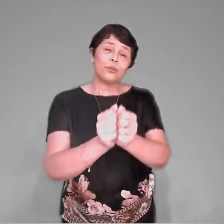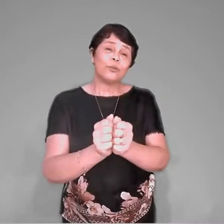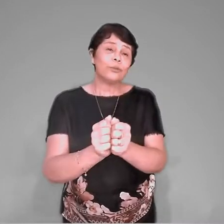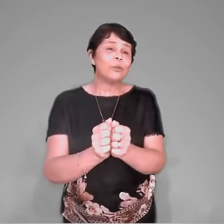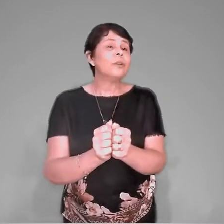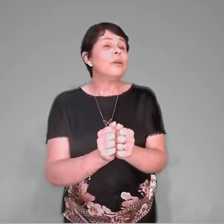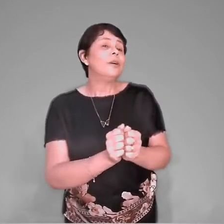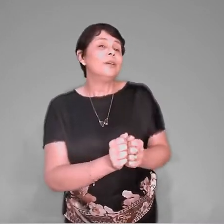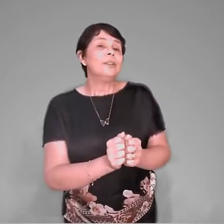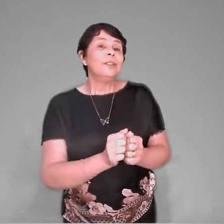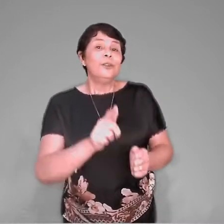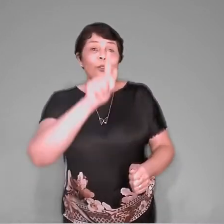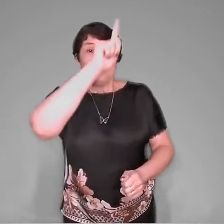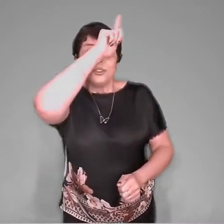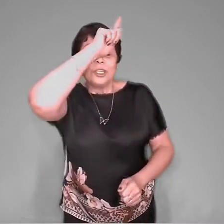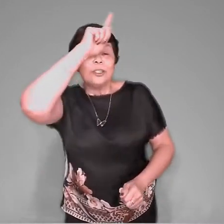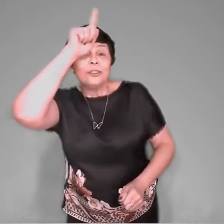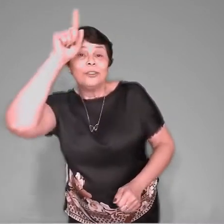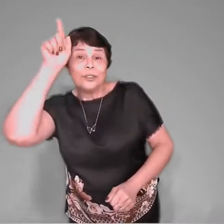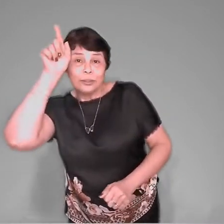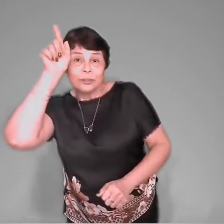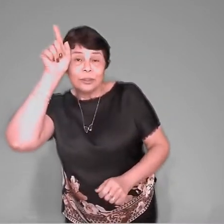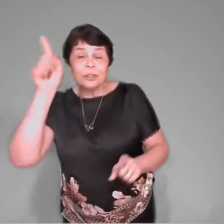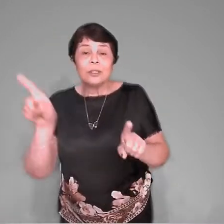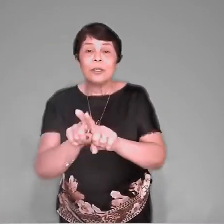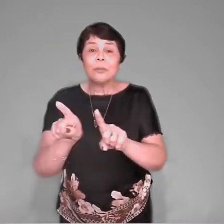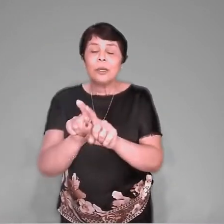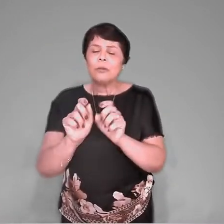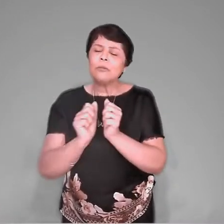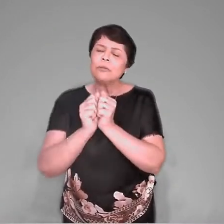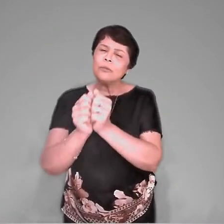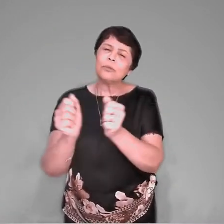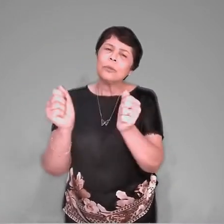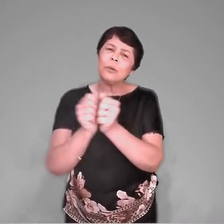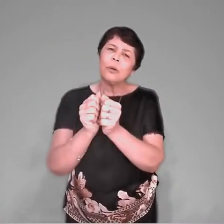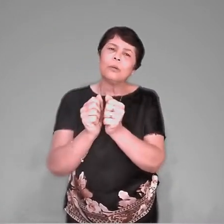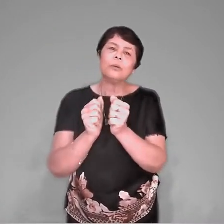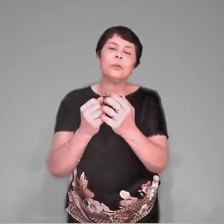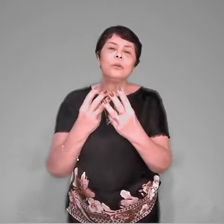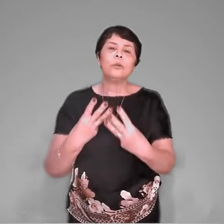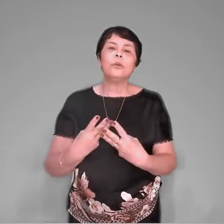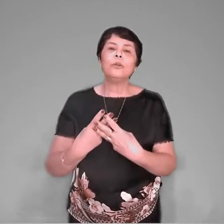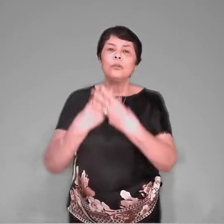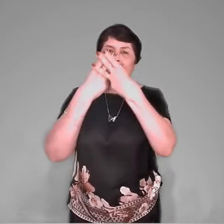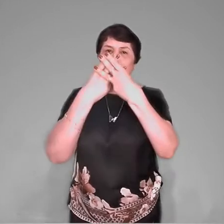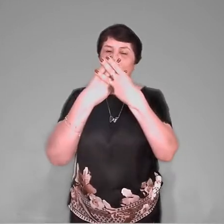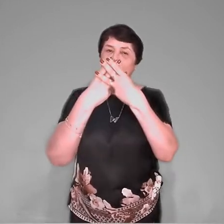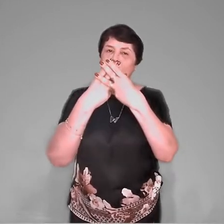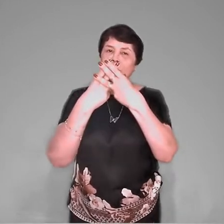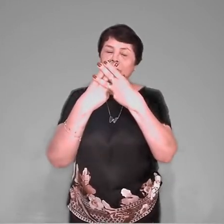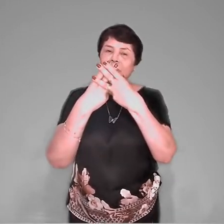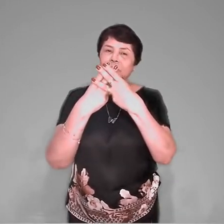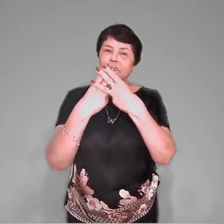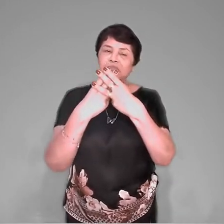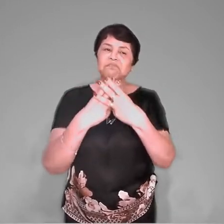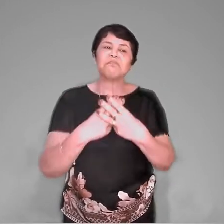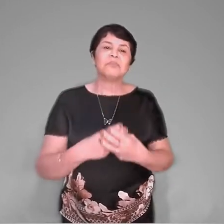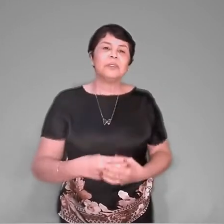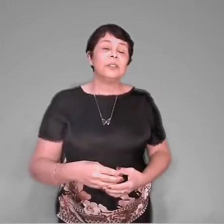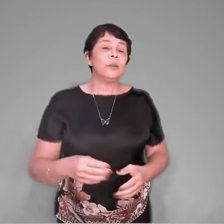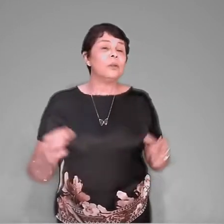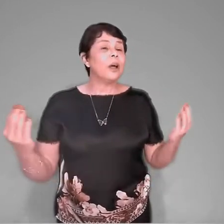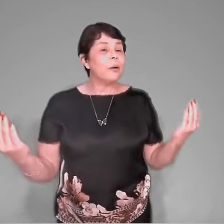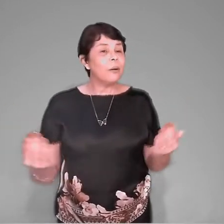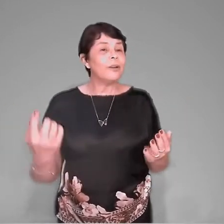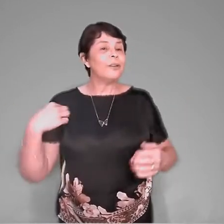juntamente com os judeus, estáis sendo edificados a habitação de Deus no